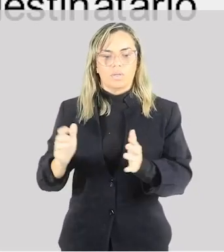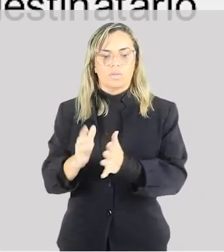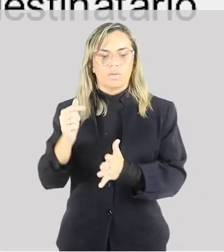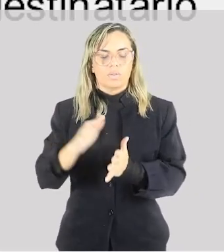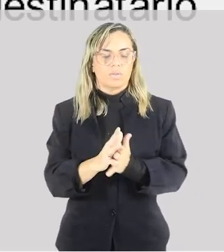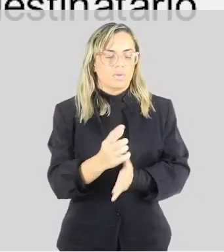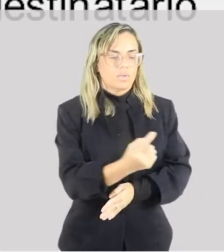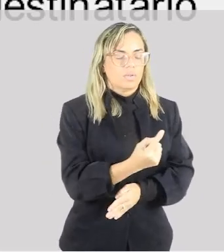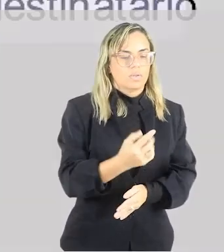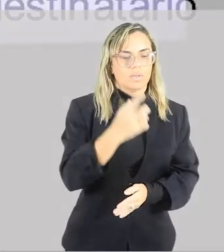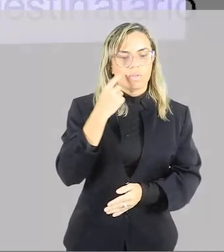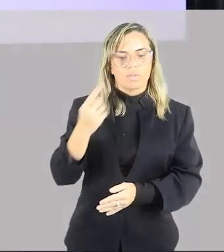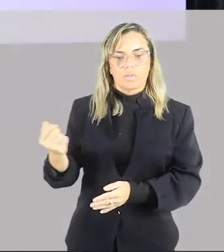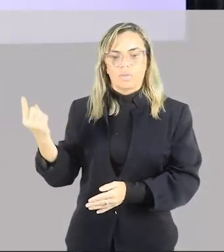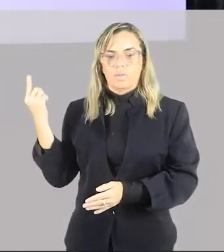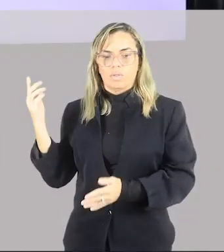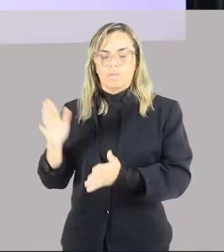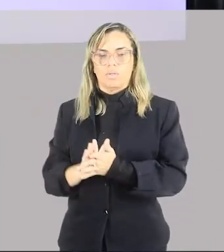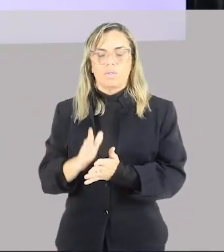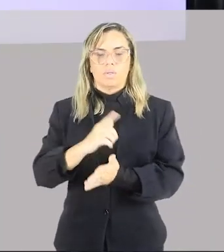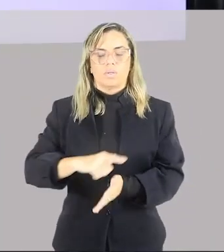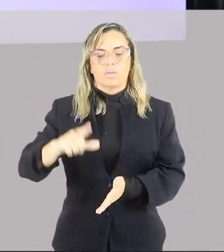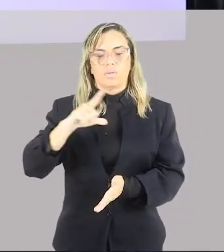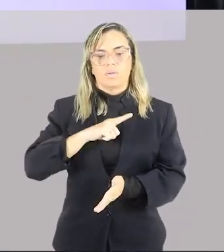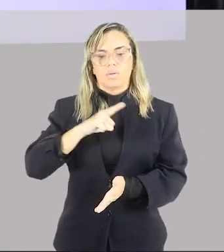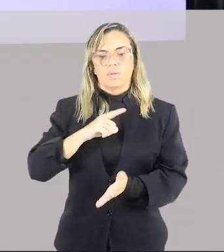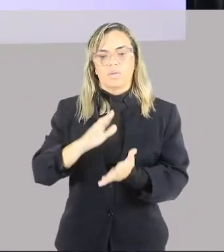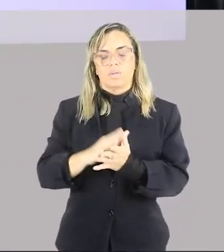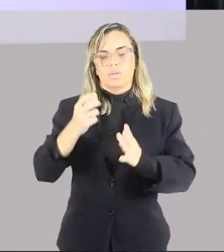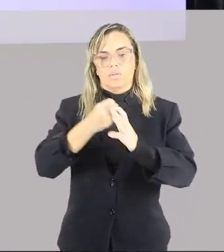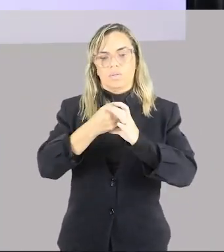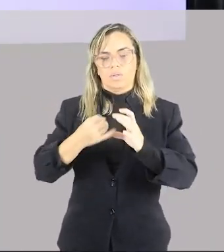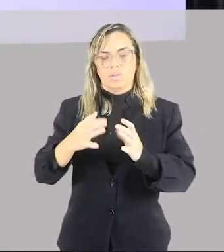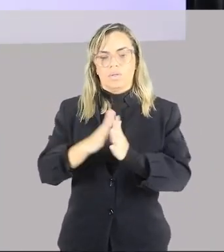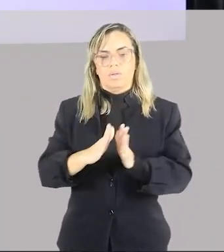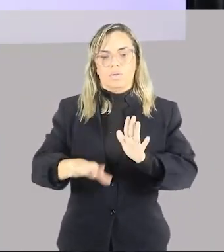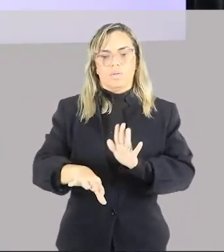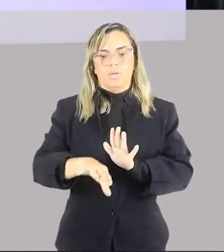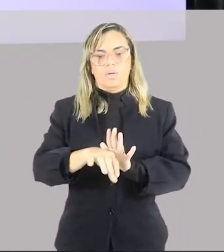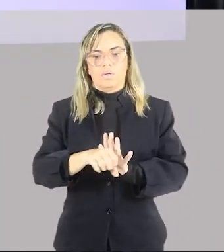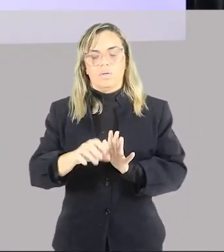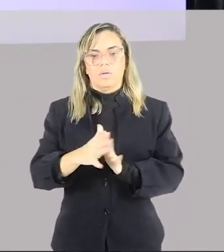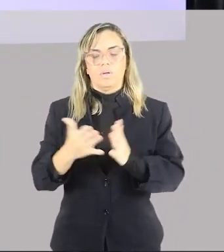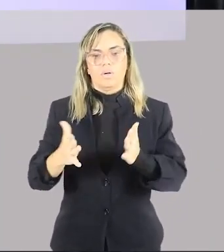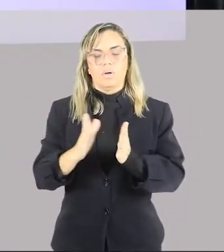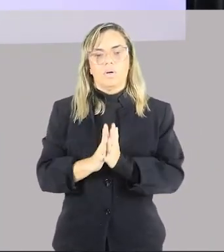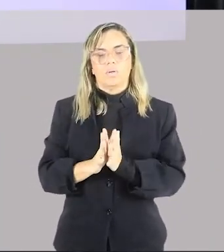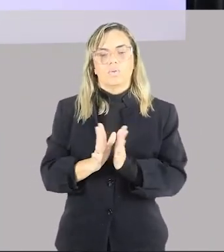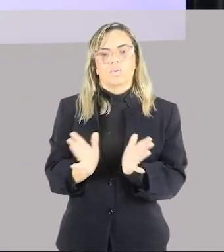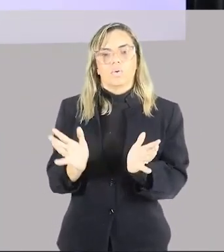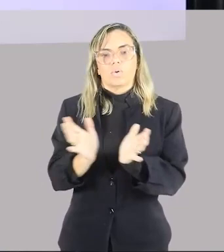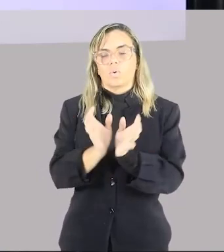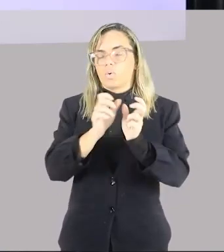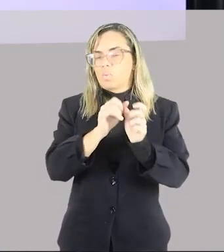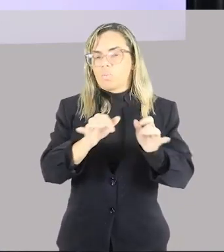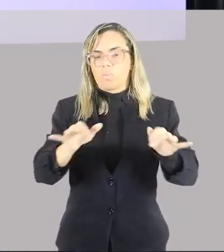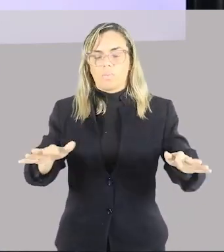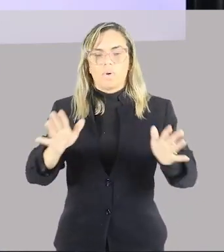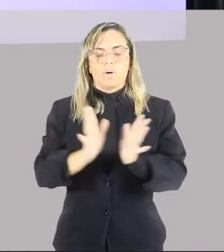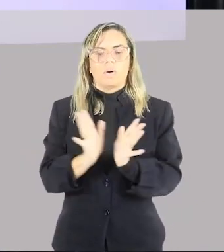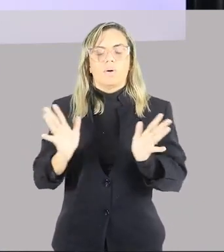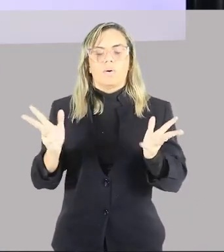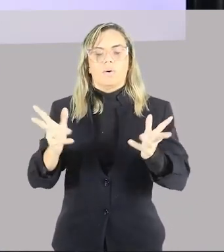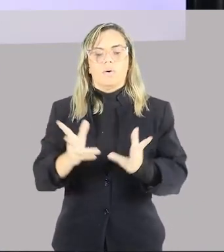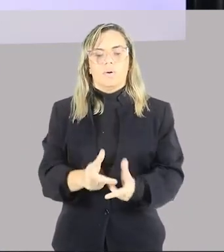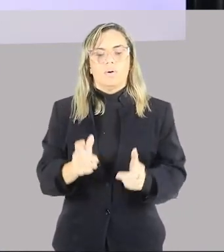classificação. Os atos gerais possuem caráter abstrato e impessoal. É um ato geral.